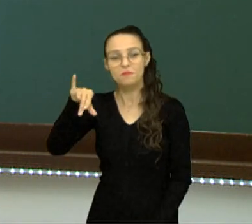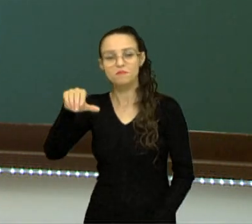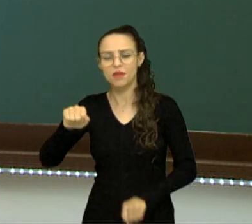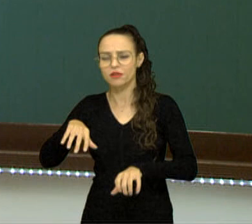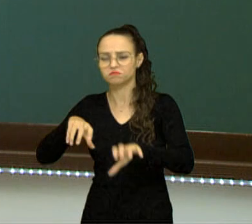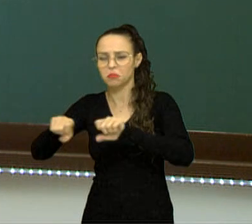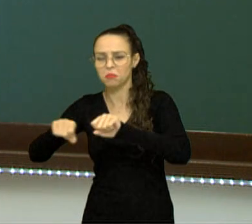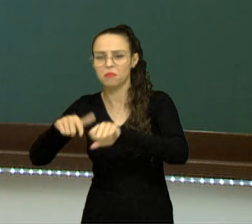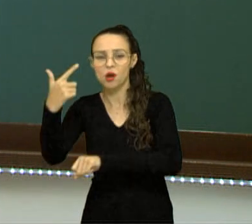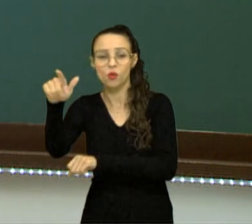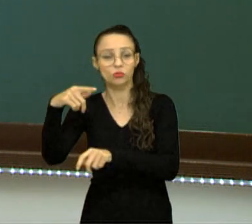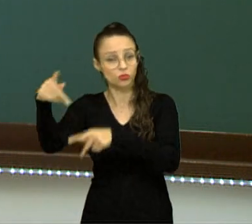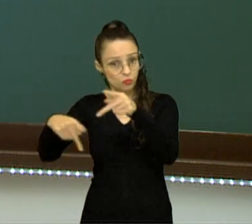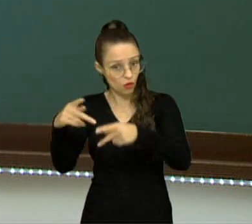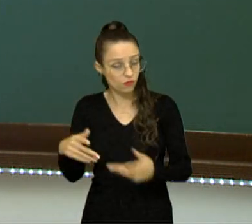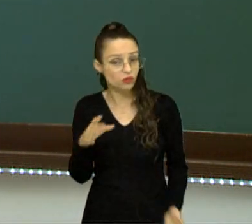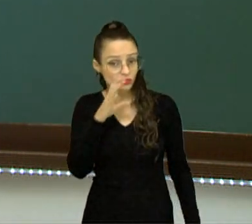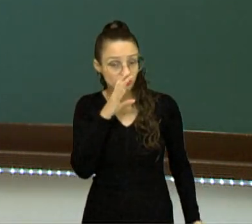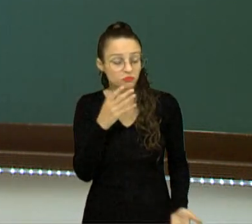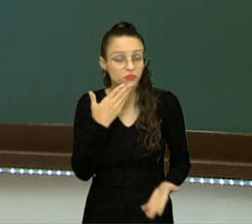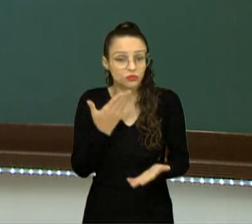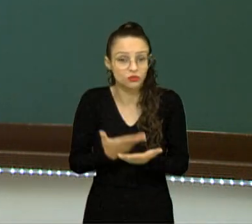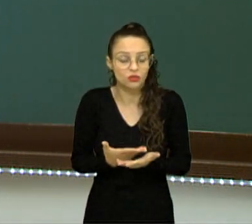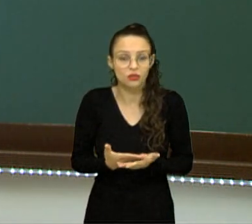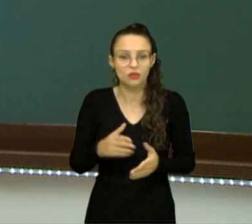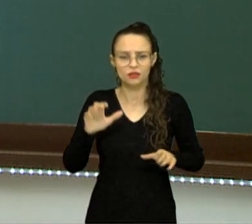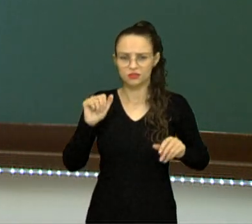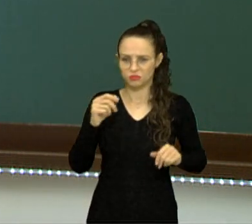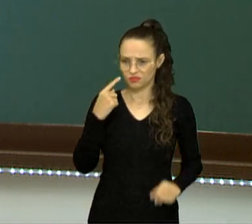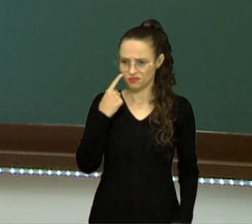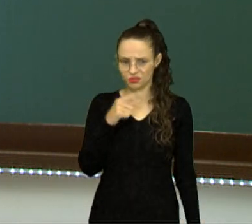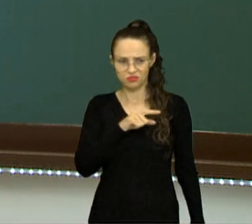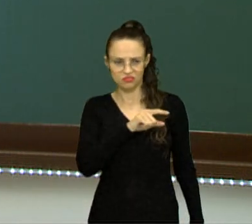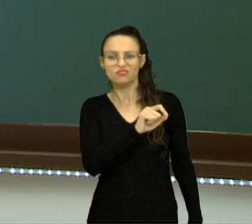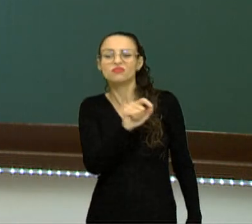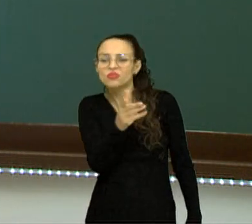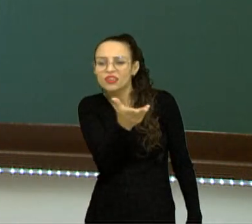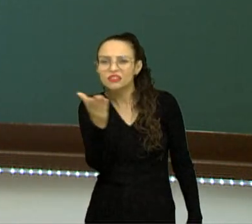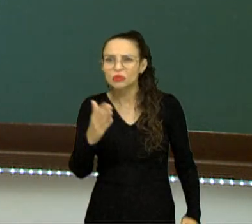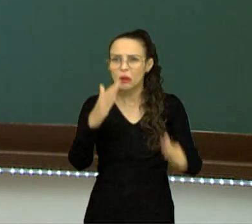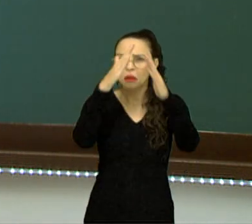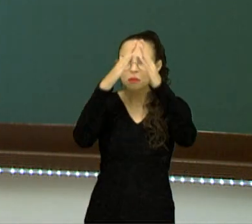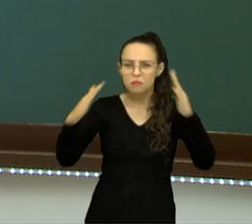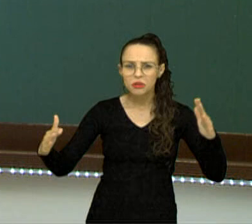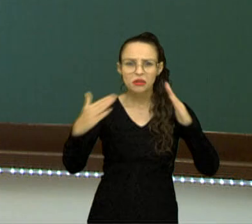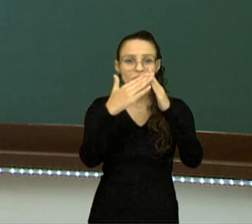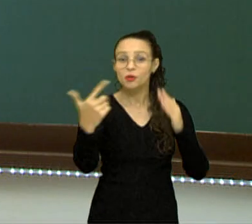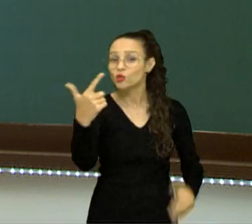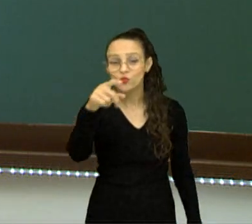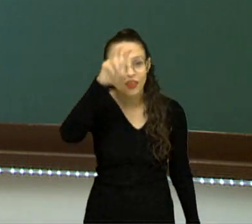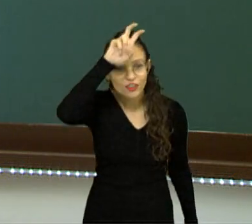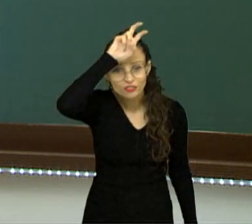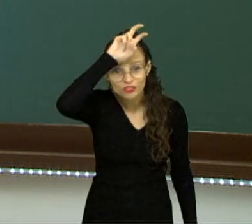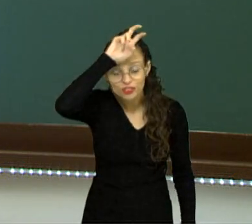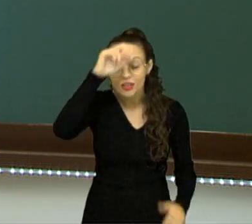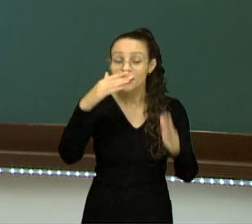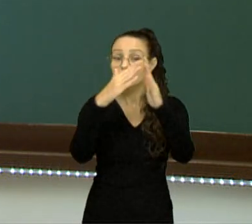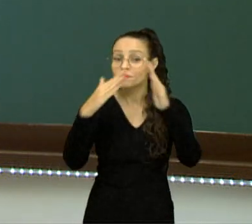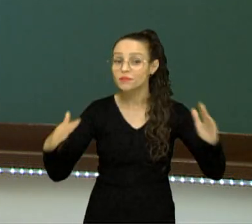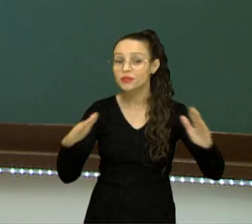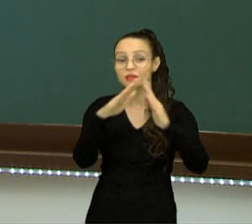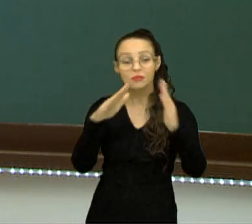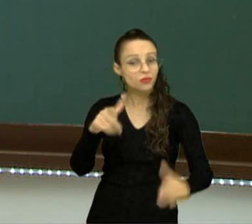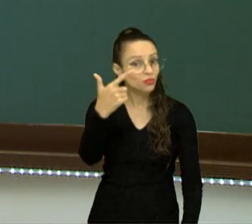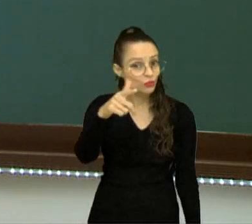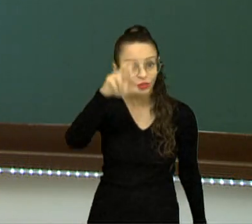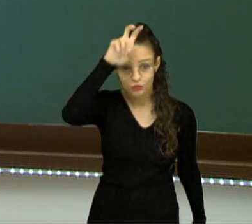outros povos. É impressionante isso. Os espanhóis chegaram assim, o que é isso, gente? Olha só pirâmides que nem tem no Egito. Pirâmides que nem tem